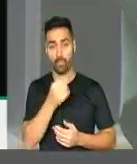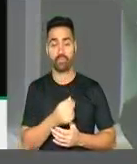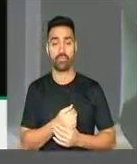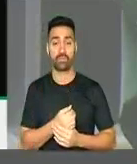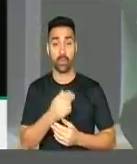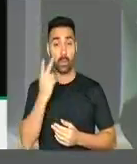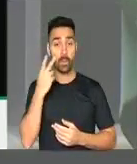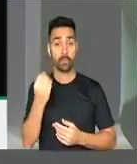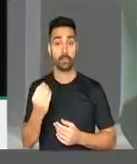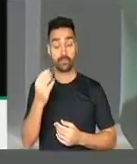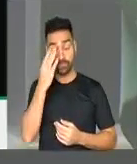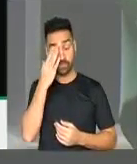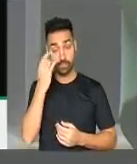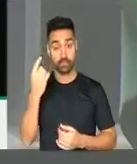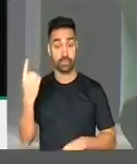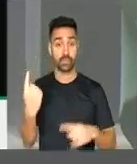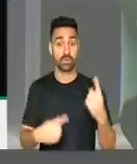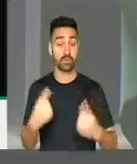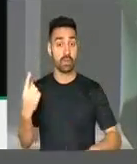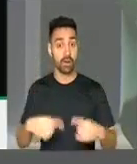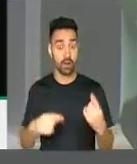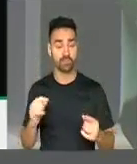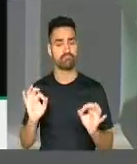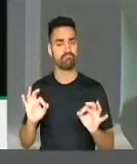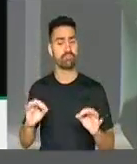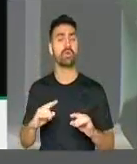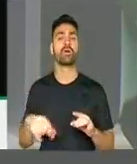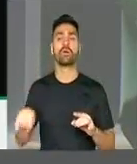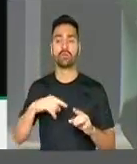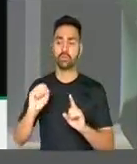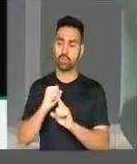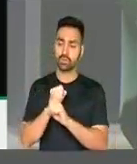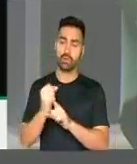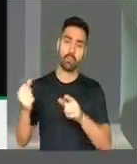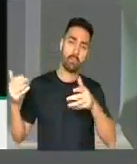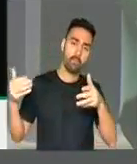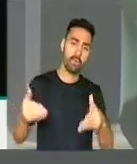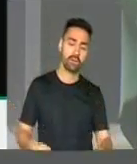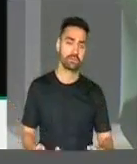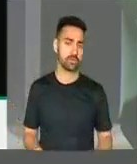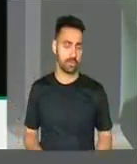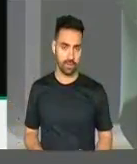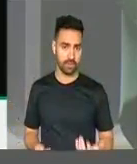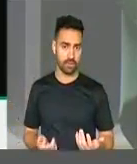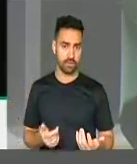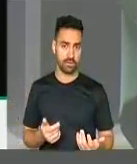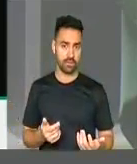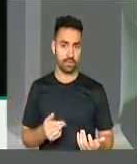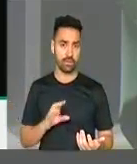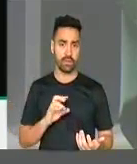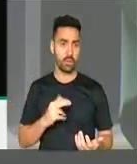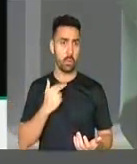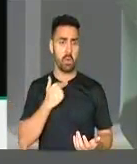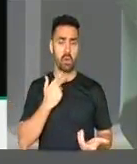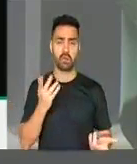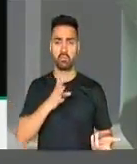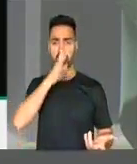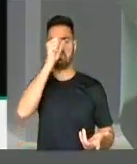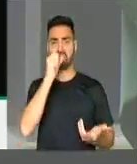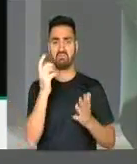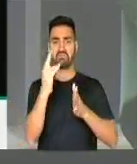conclua. Para que o debate aconteça e a sociedade participe, não decretos editados